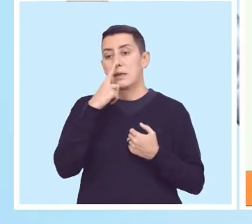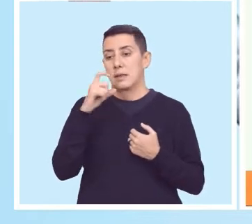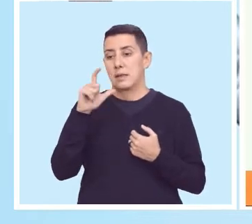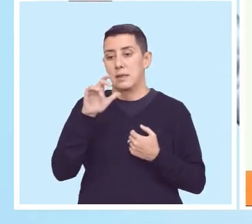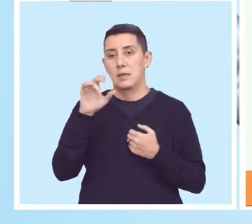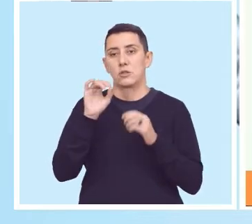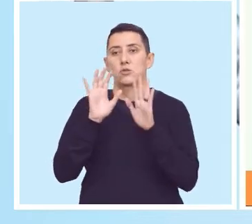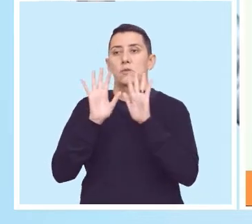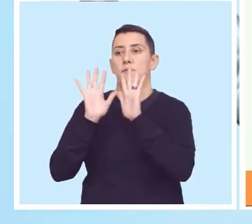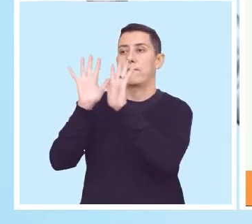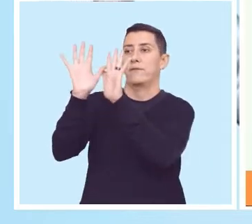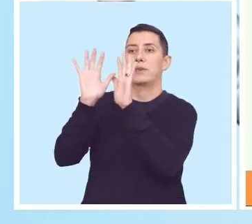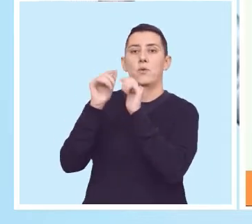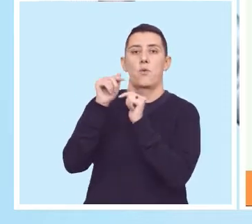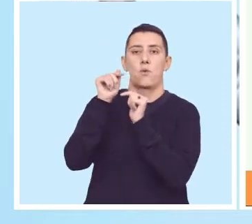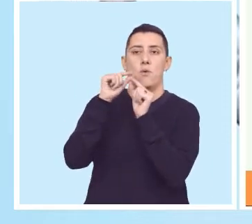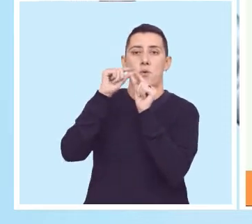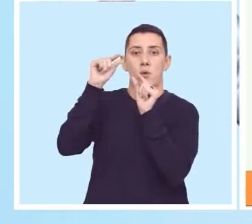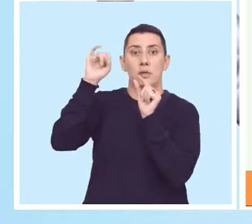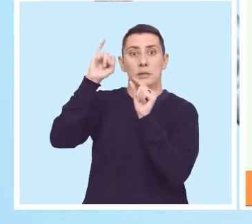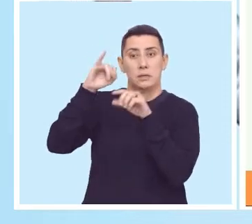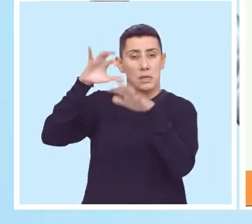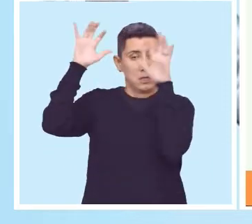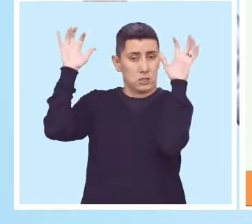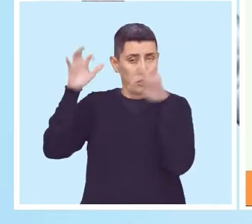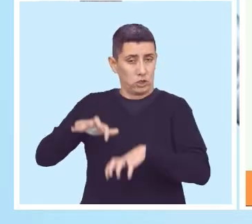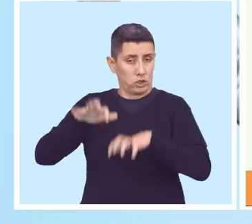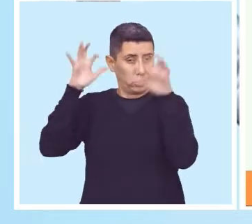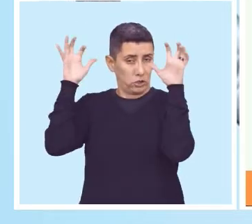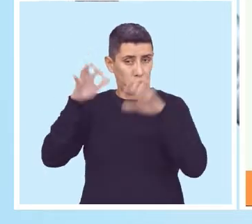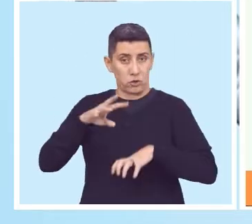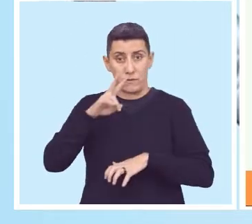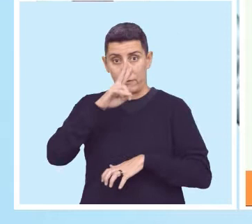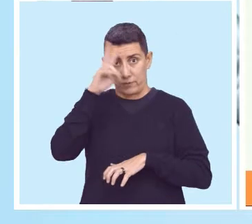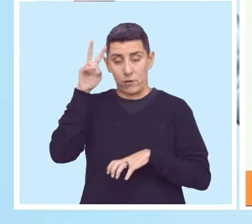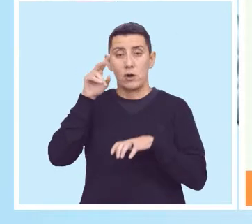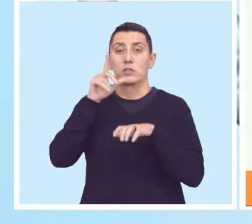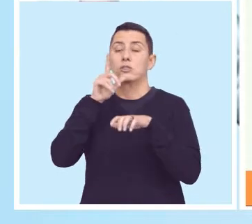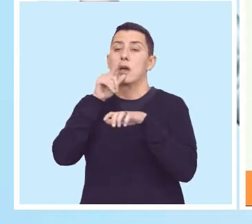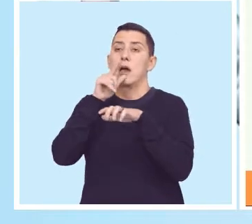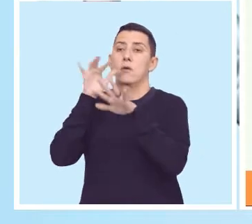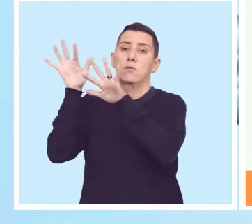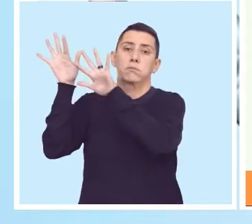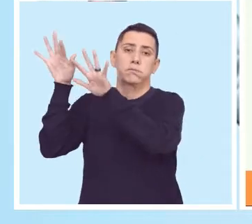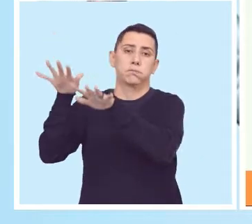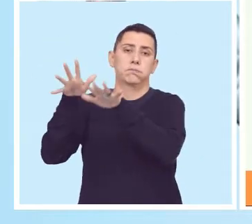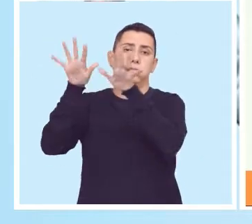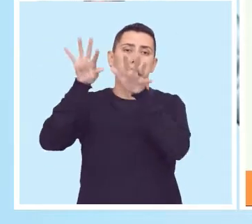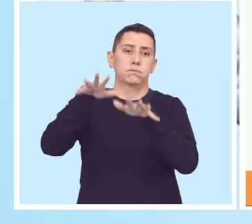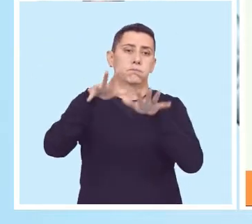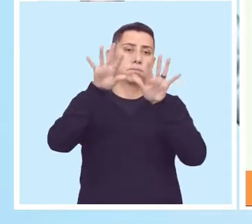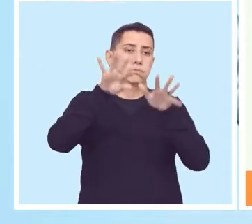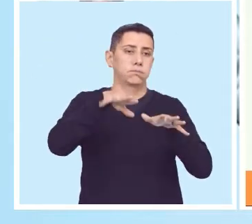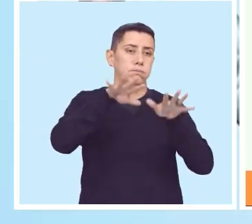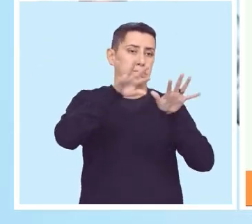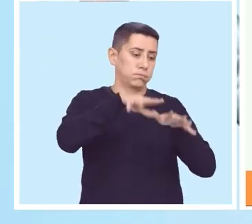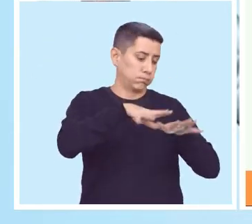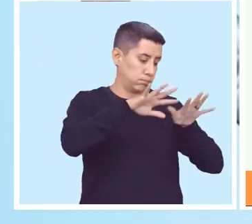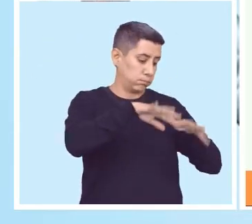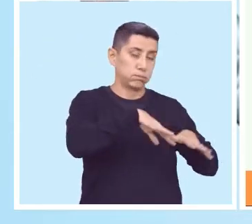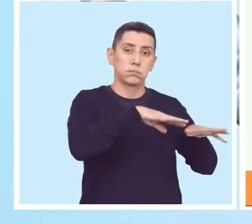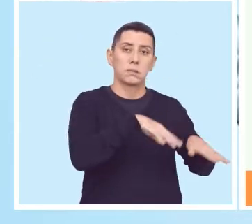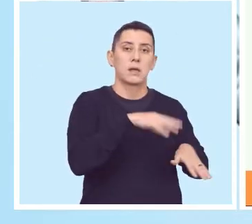concentrado. Quando chovia forte, quando chovia forte, isso aqui praticamente ficava tudo na coloração pelo